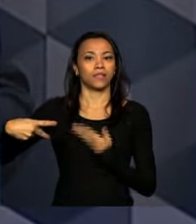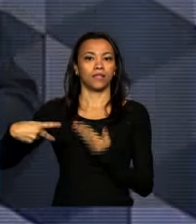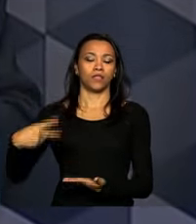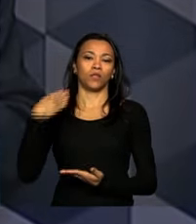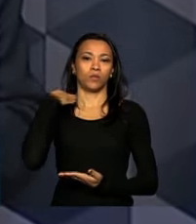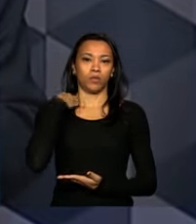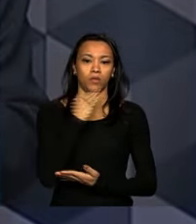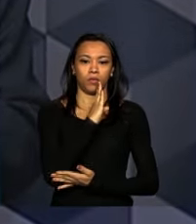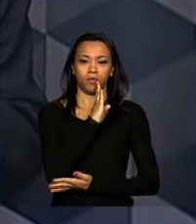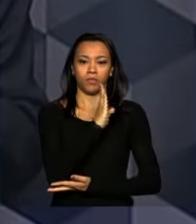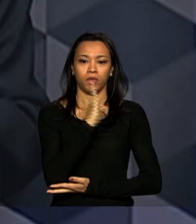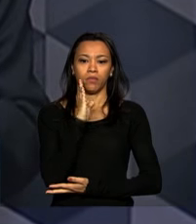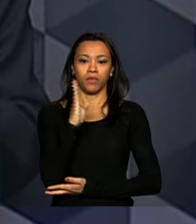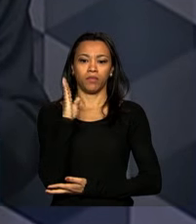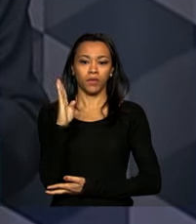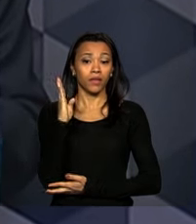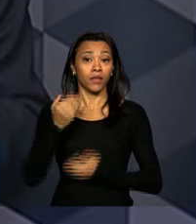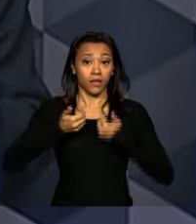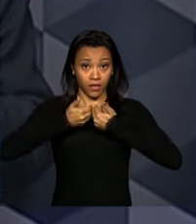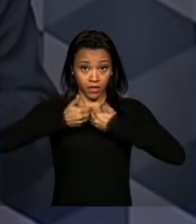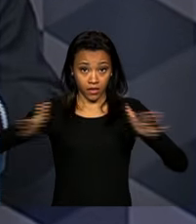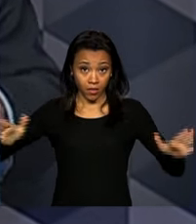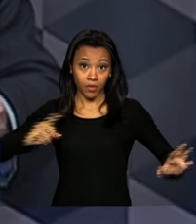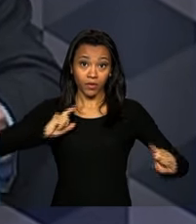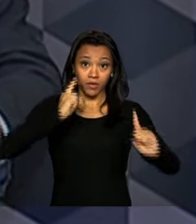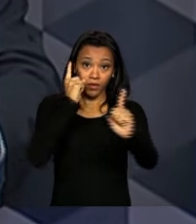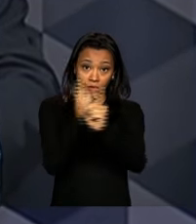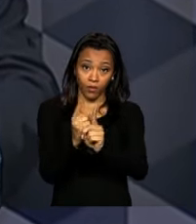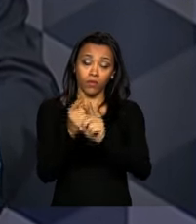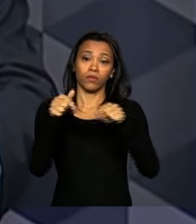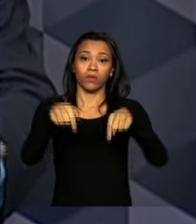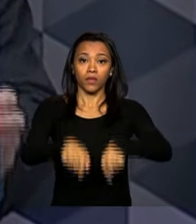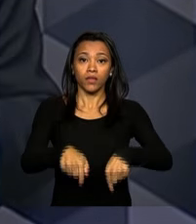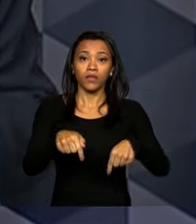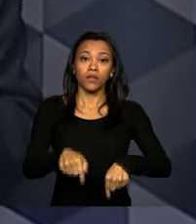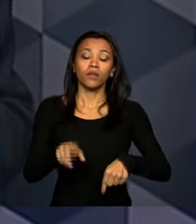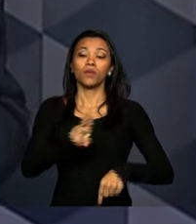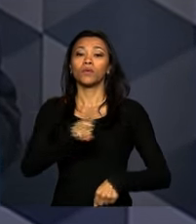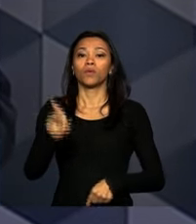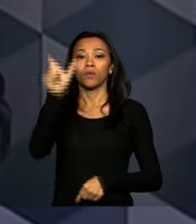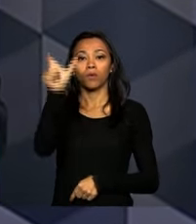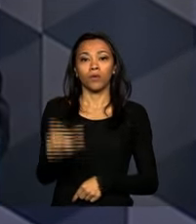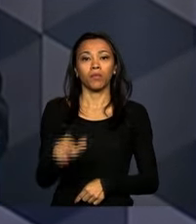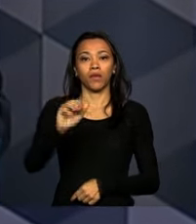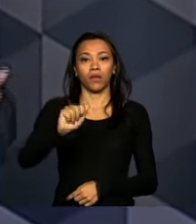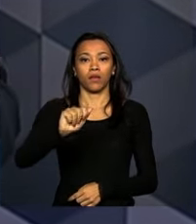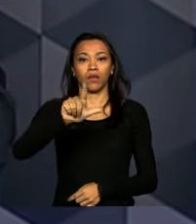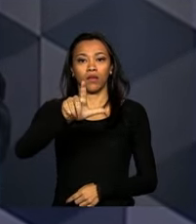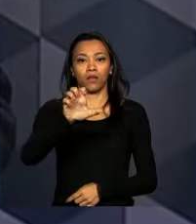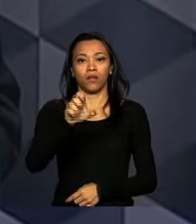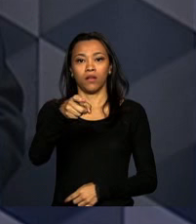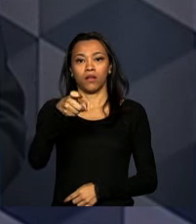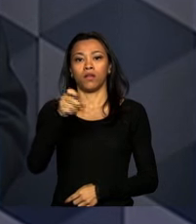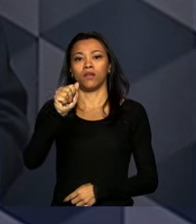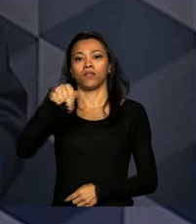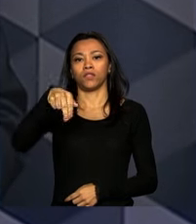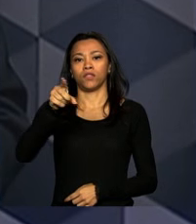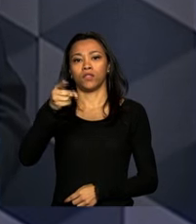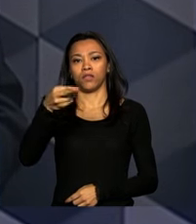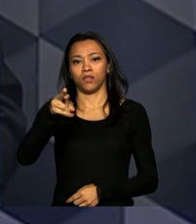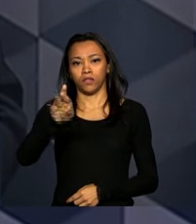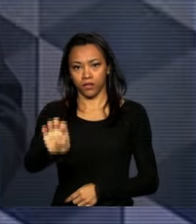Brasil, que abriu este nosso encontro, Alexandre Abreu. Saudar meu